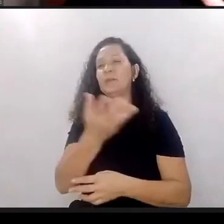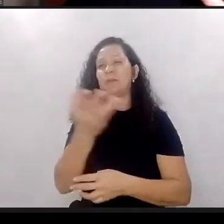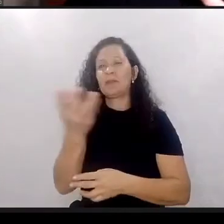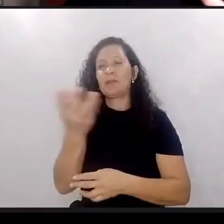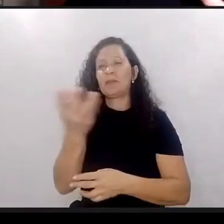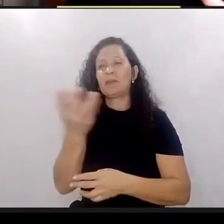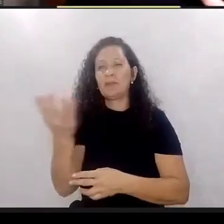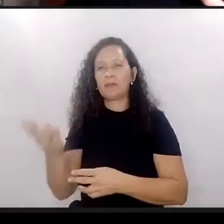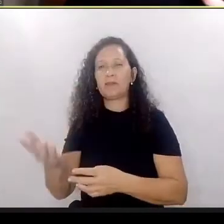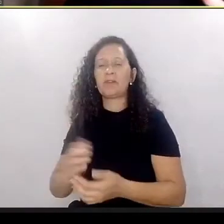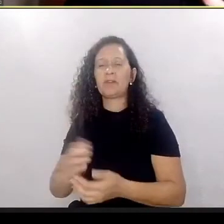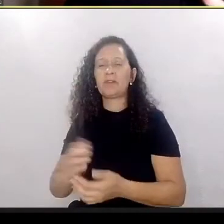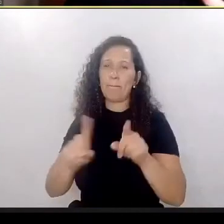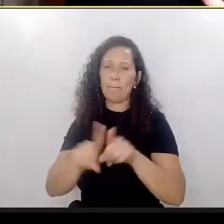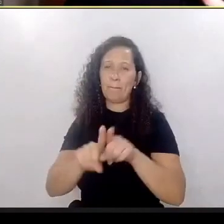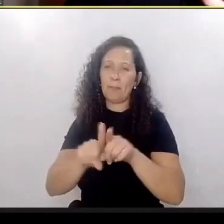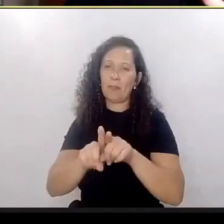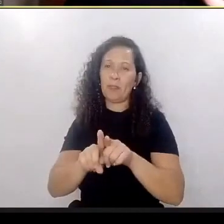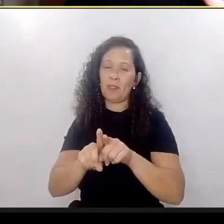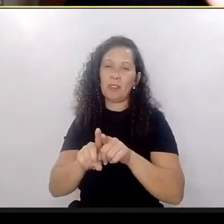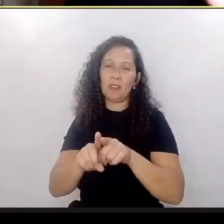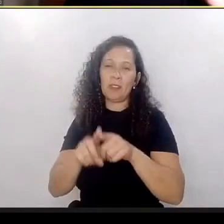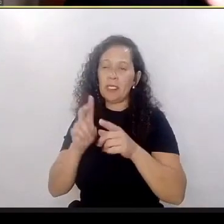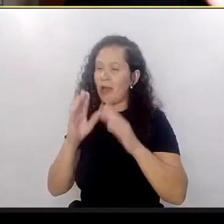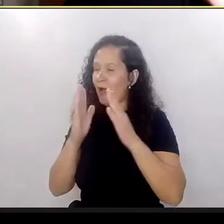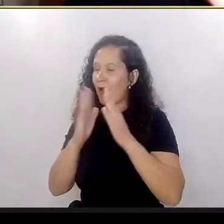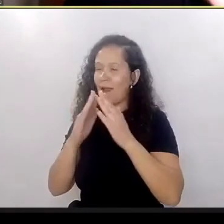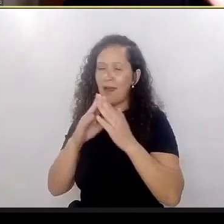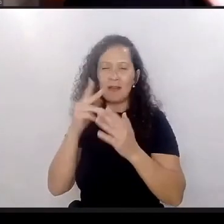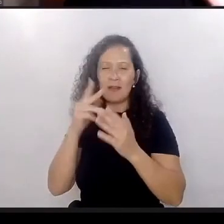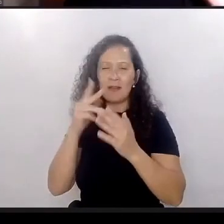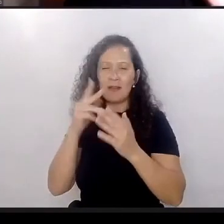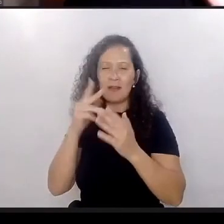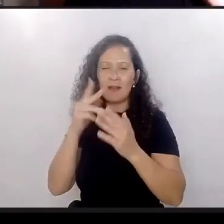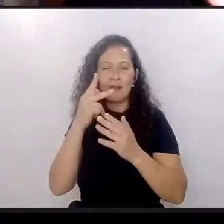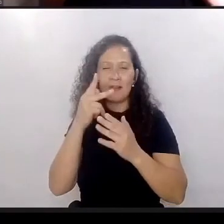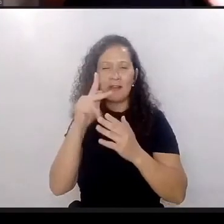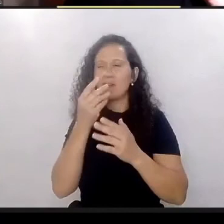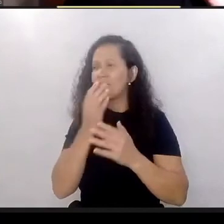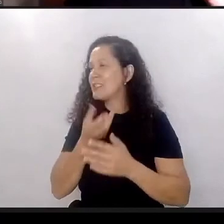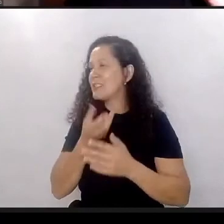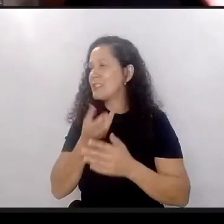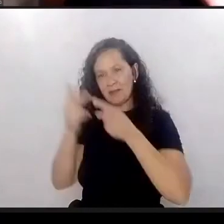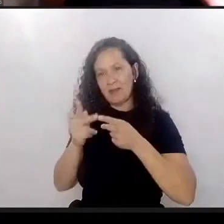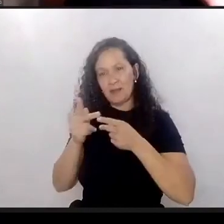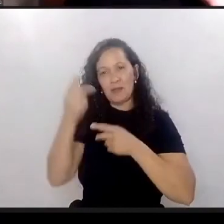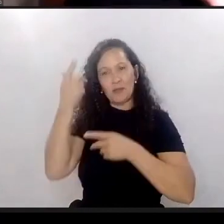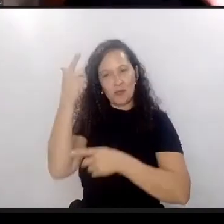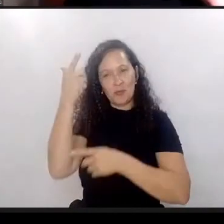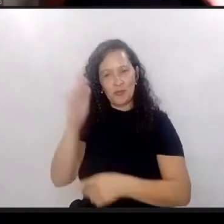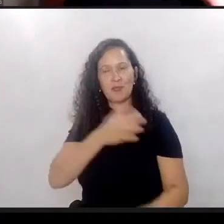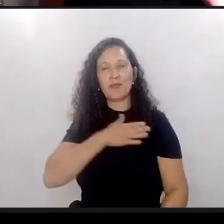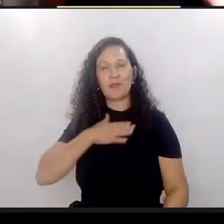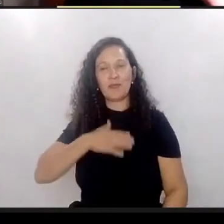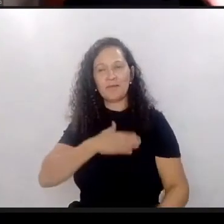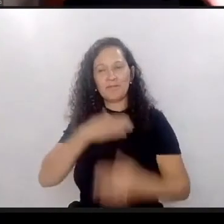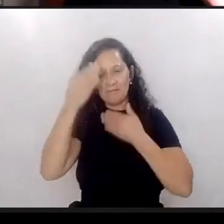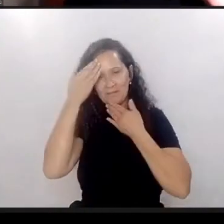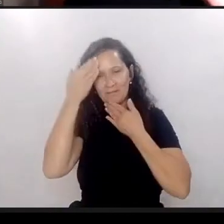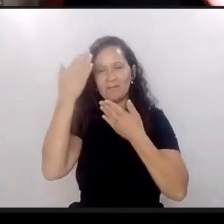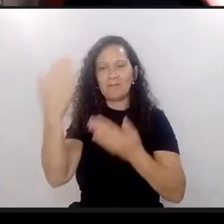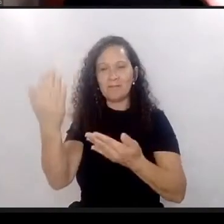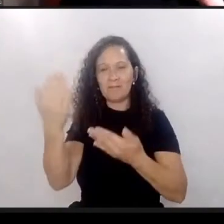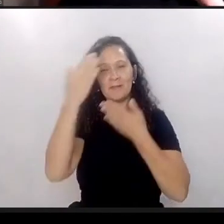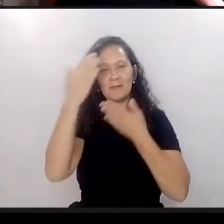a casa também é sua, seja sempre bem-vindo. E mais uma vez, eu gostaria de te agradecer, agradecer ao público